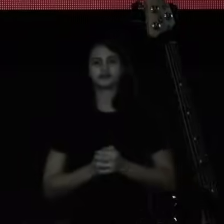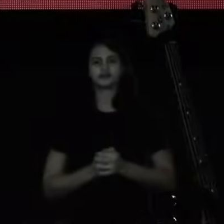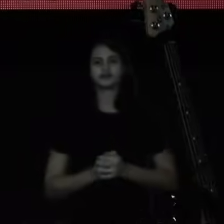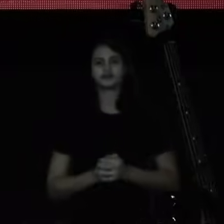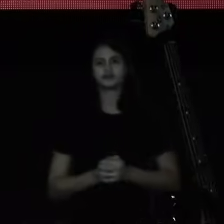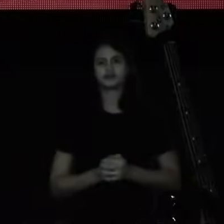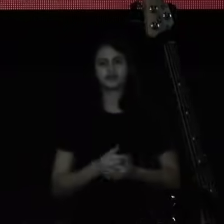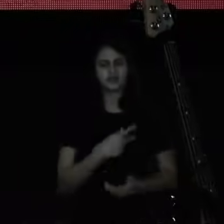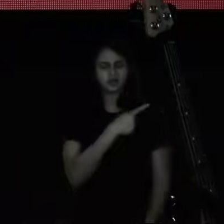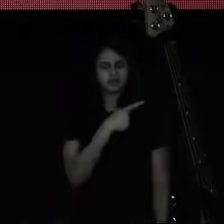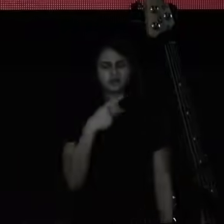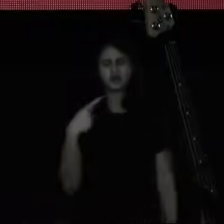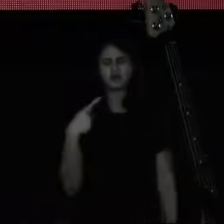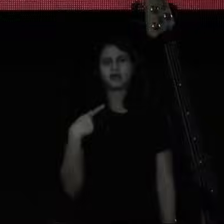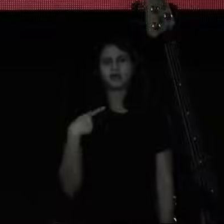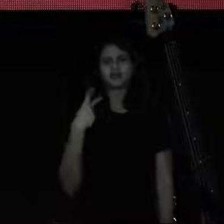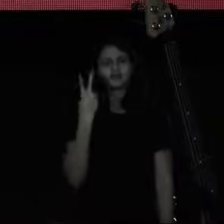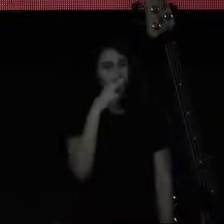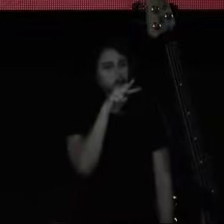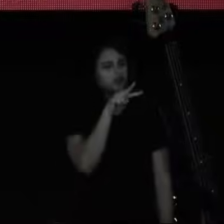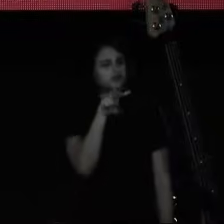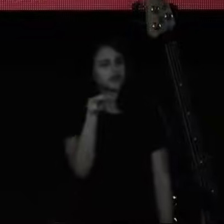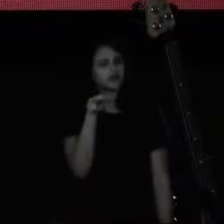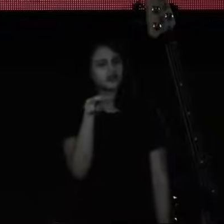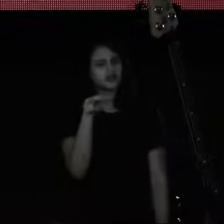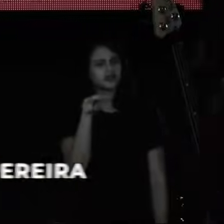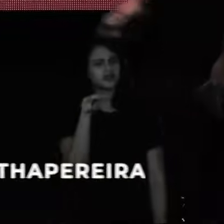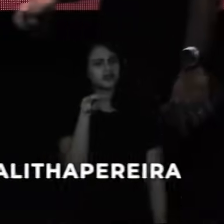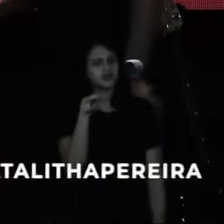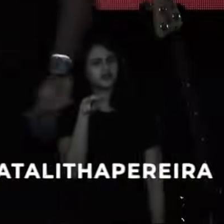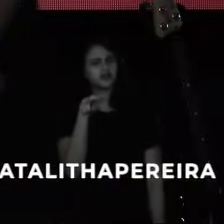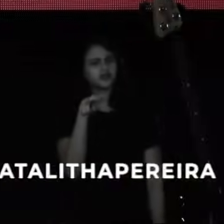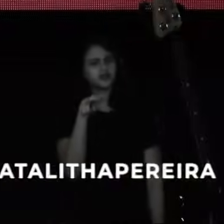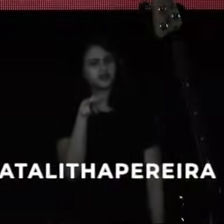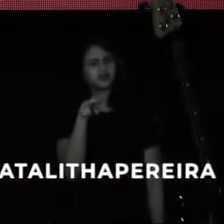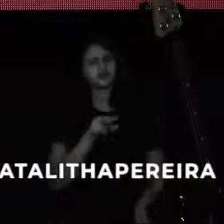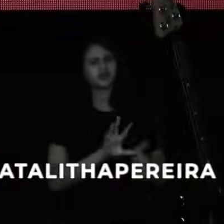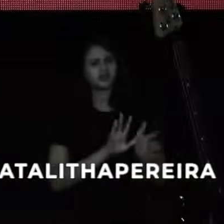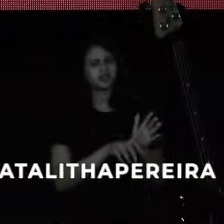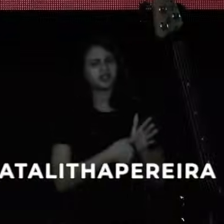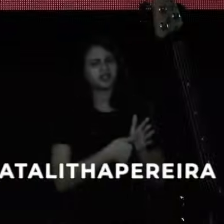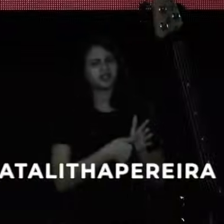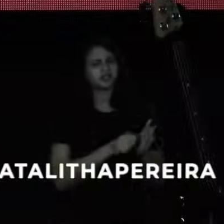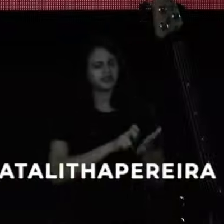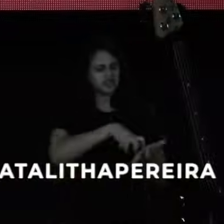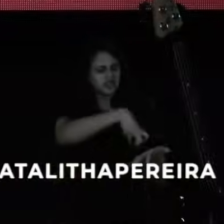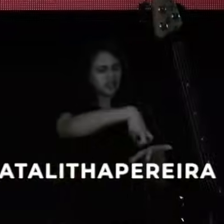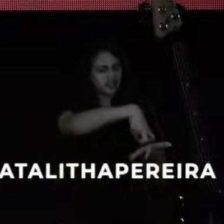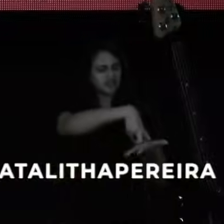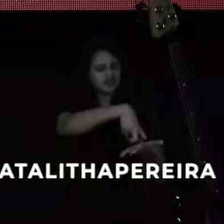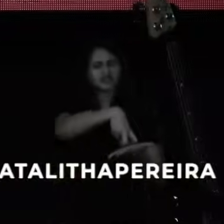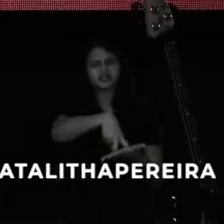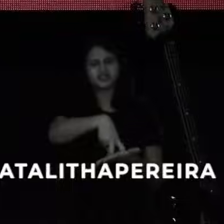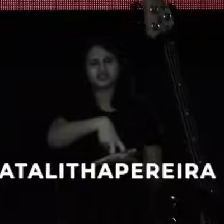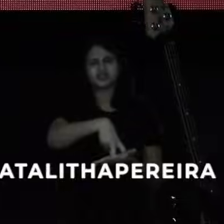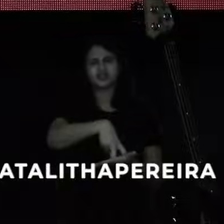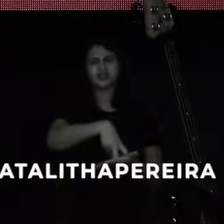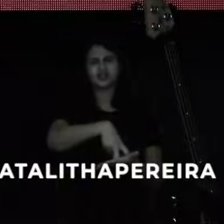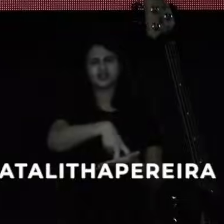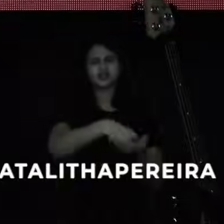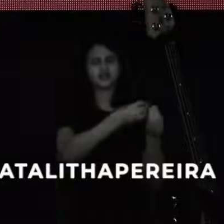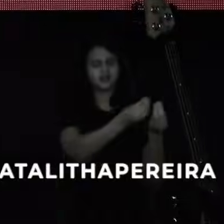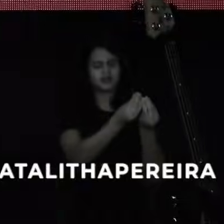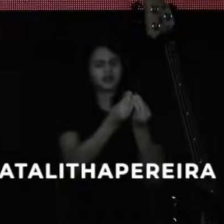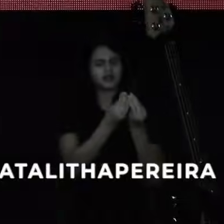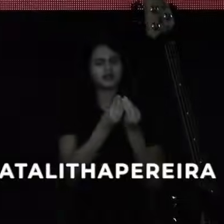o pastor notou que um ex-assaltante estava de joelho para receber a ceia do Senhor, e ao